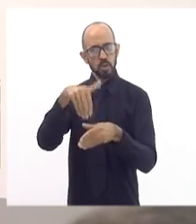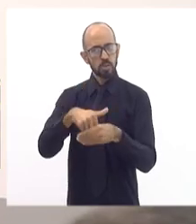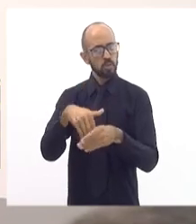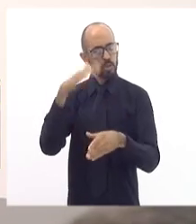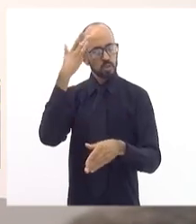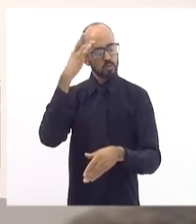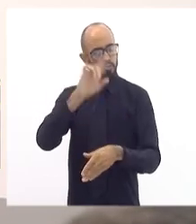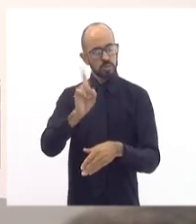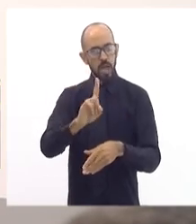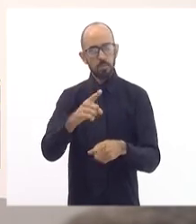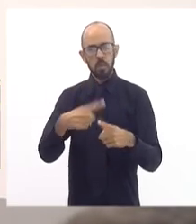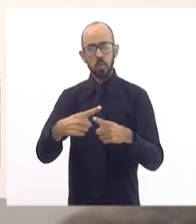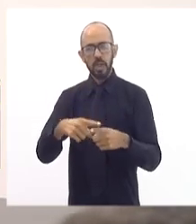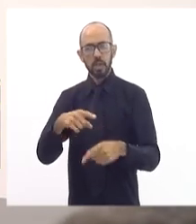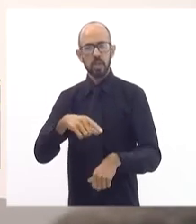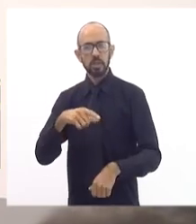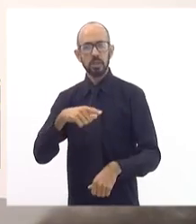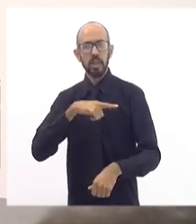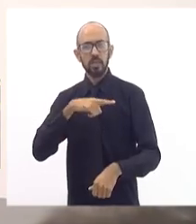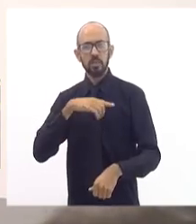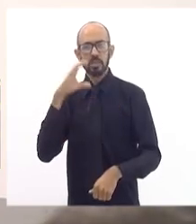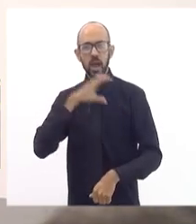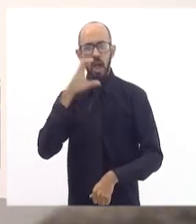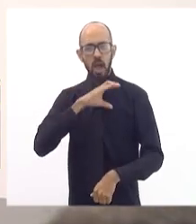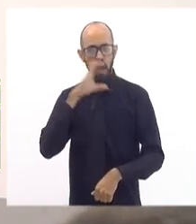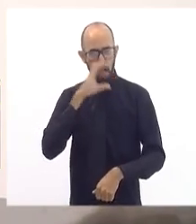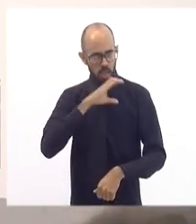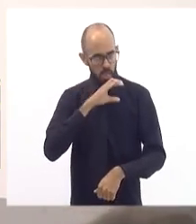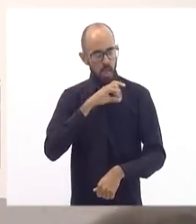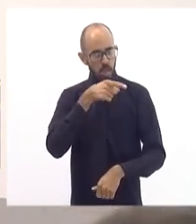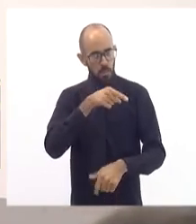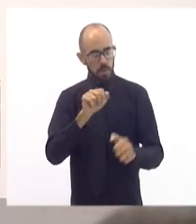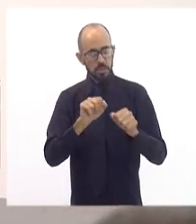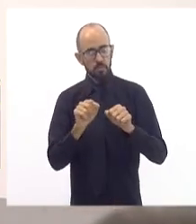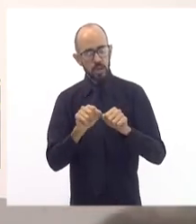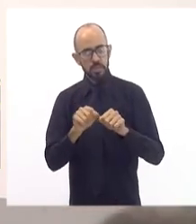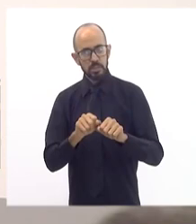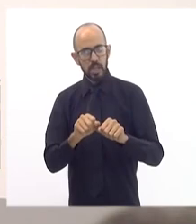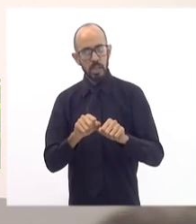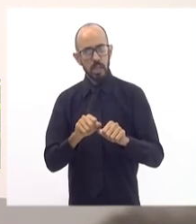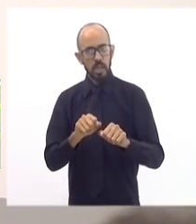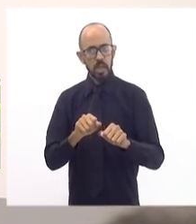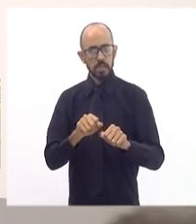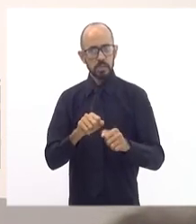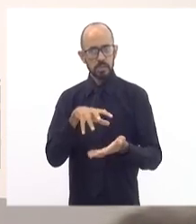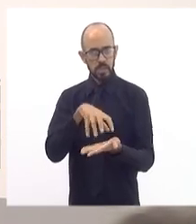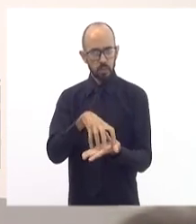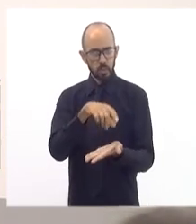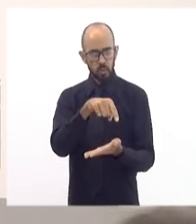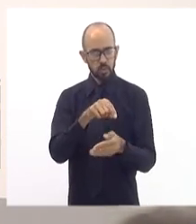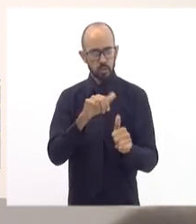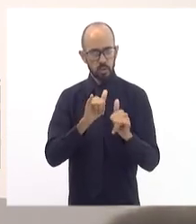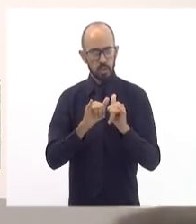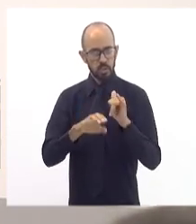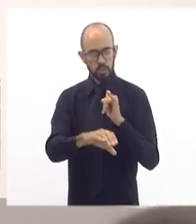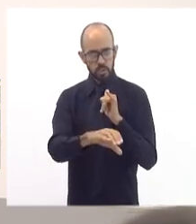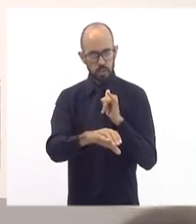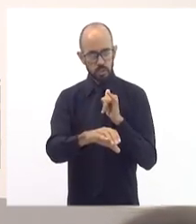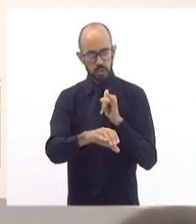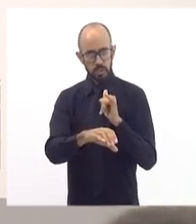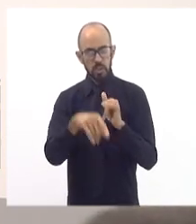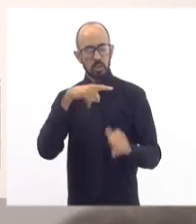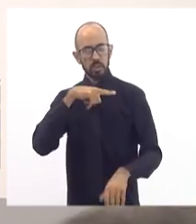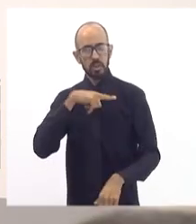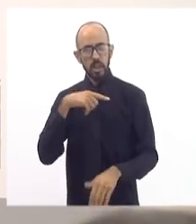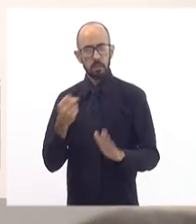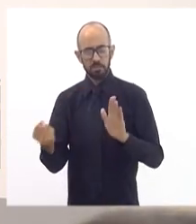essa saudação esse todo esse essa questão para se fazer essa questão dessa termoelétrica que é um empreendimento que tem um impacto